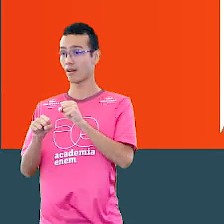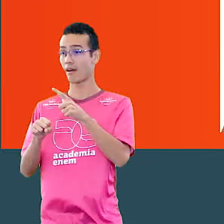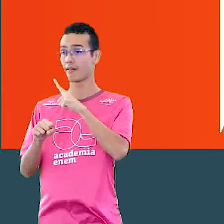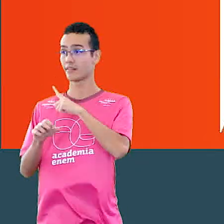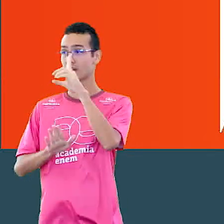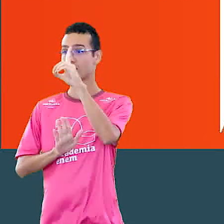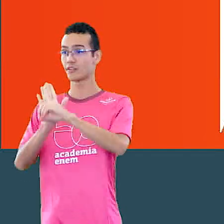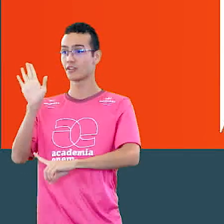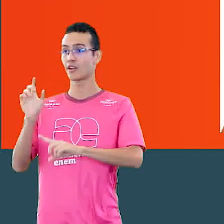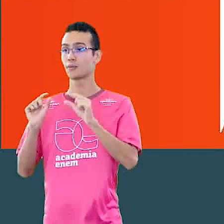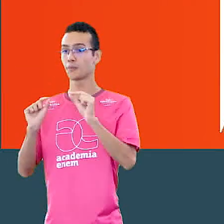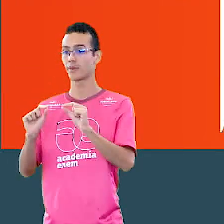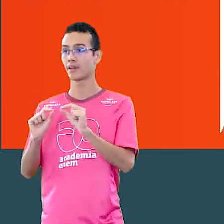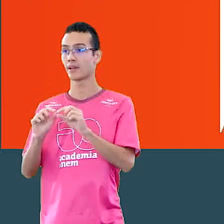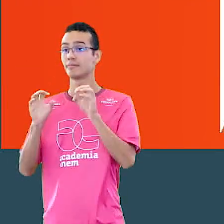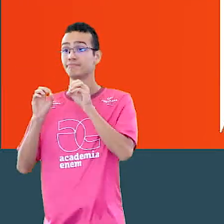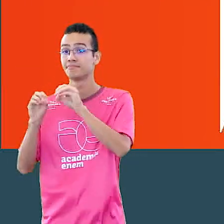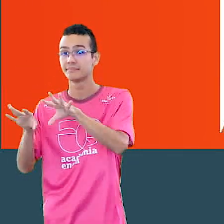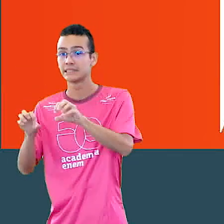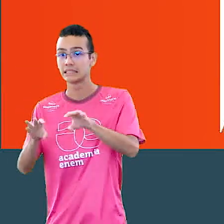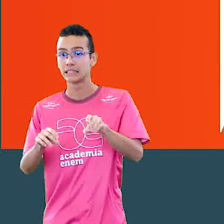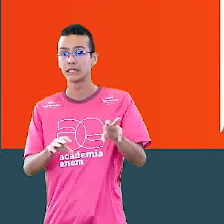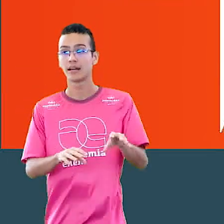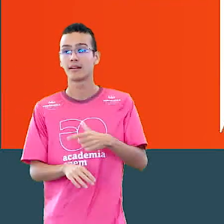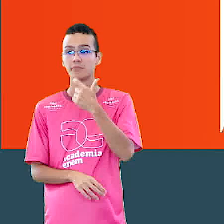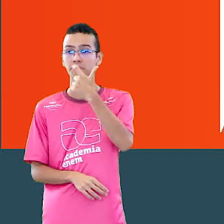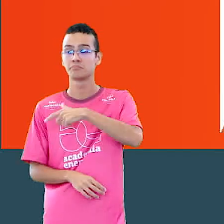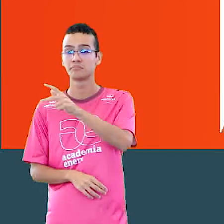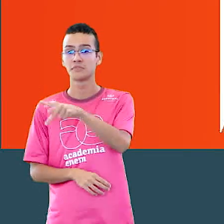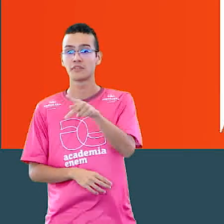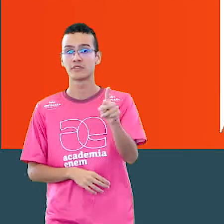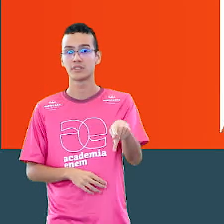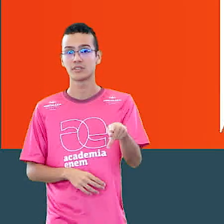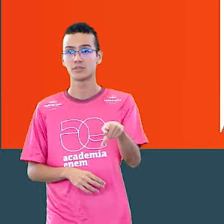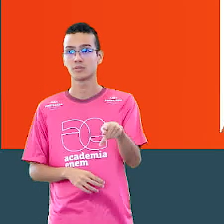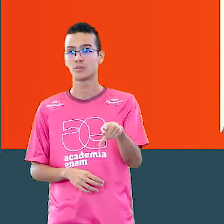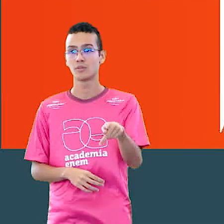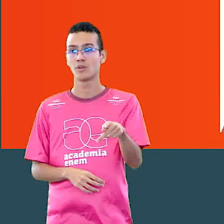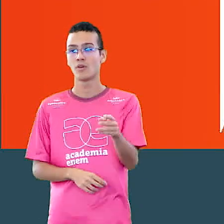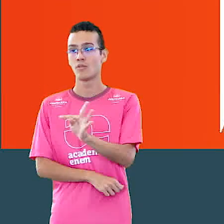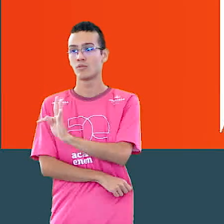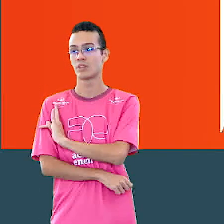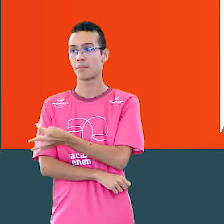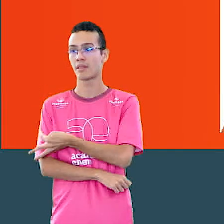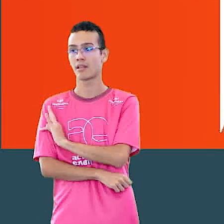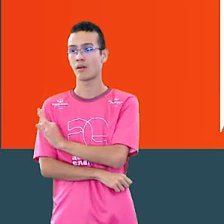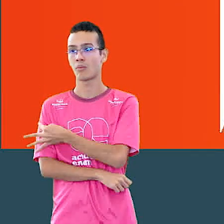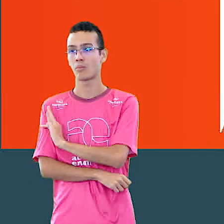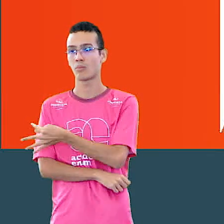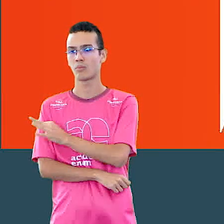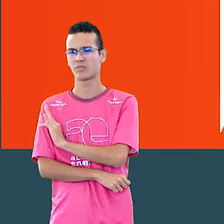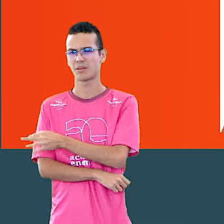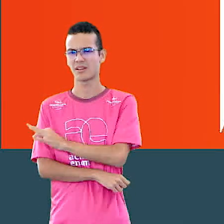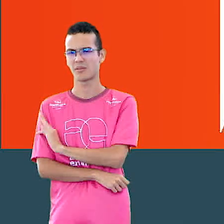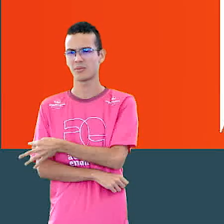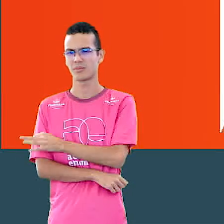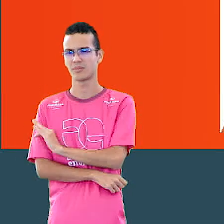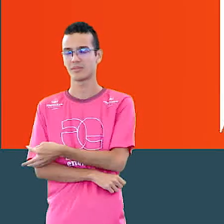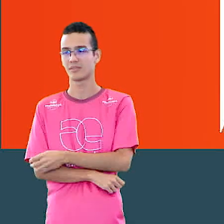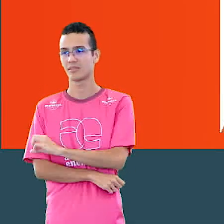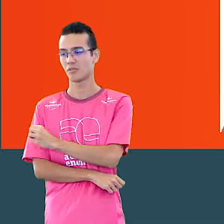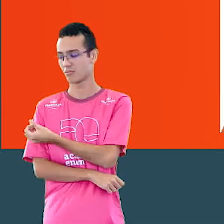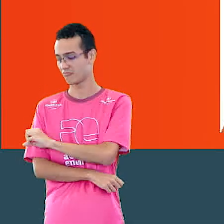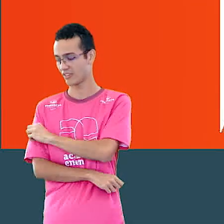de ensinar, ser professora de educação de ensino fundamental. E ela foi essa professora. Ela